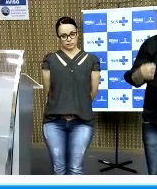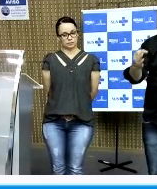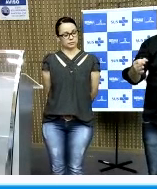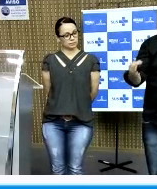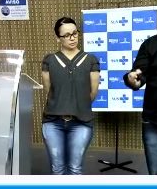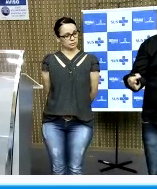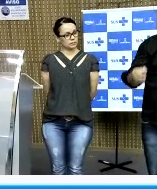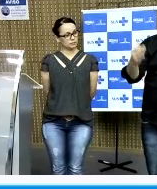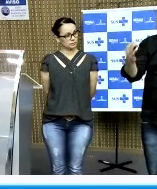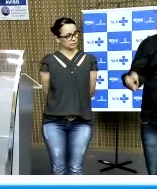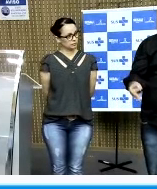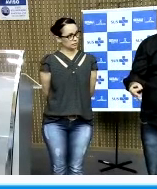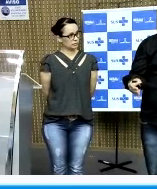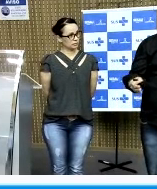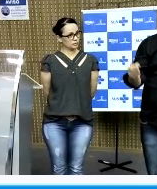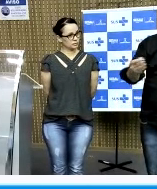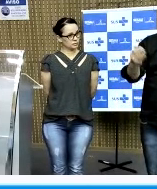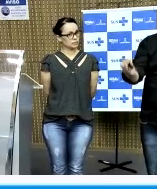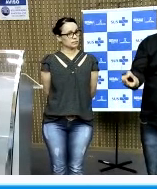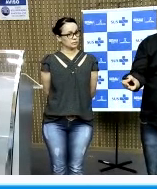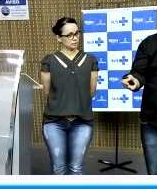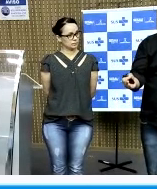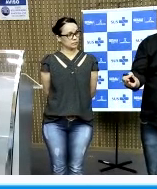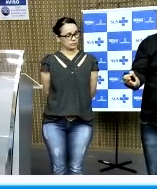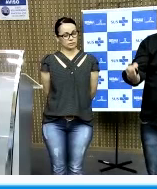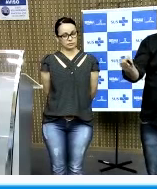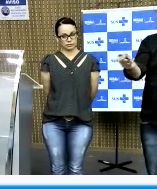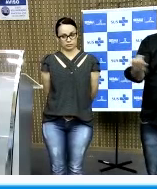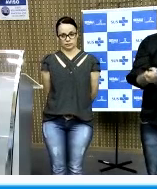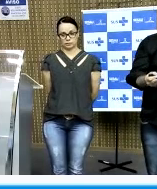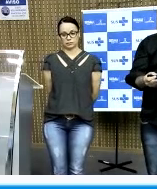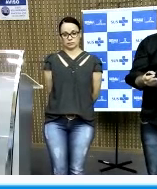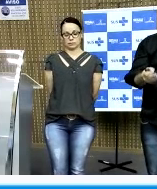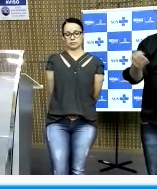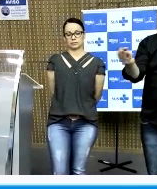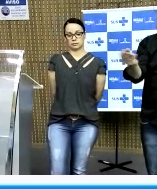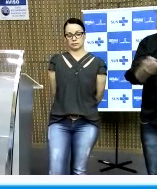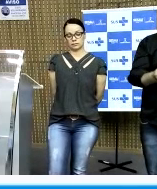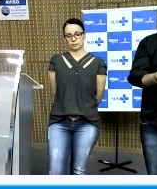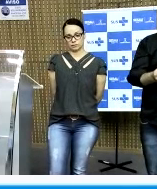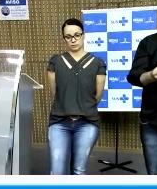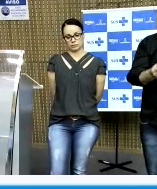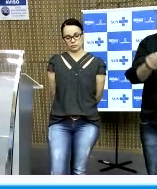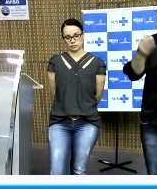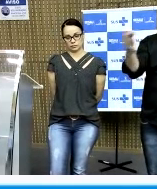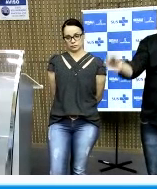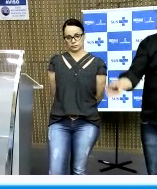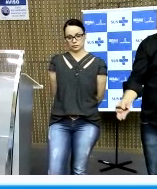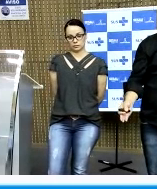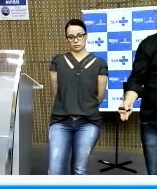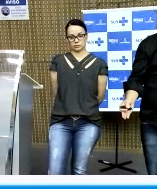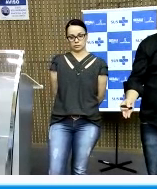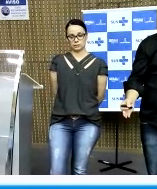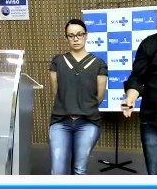sido conscientizado junto aos médicos também, que são generalistas, fazer essa abordagem, ser parceiro da enfermagem no atendimento a